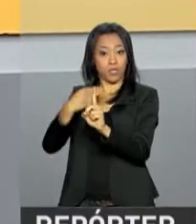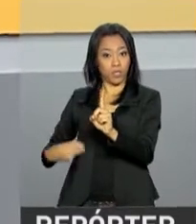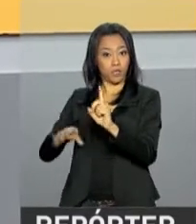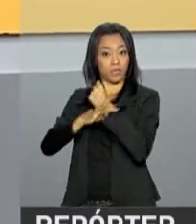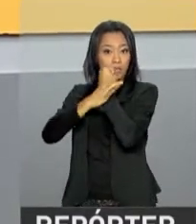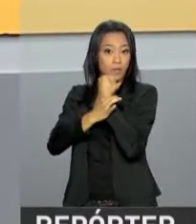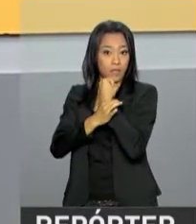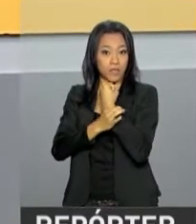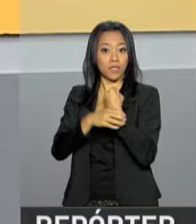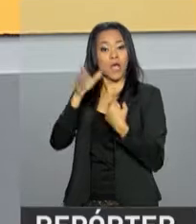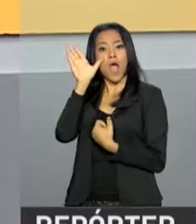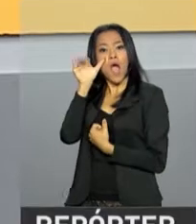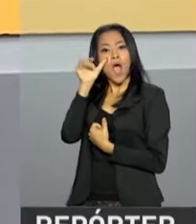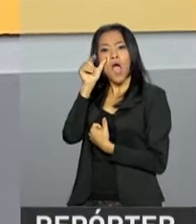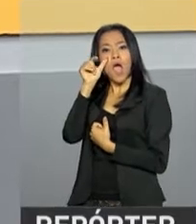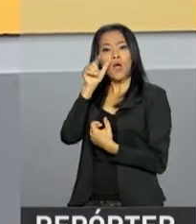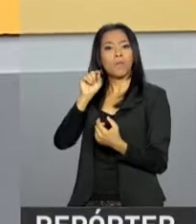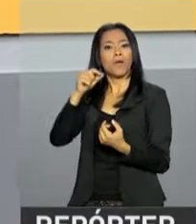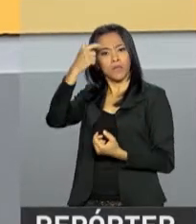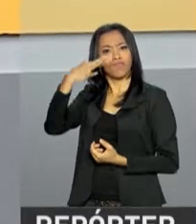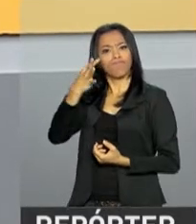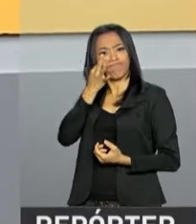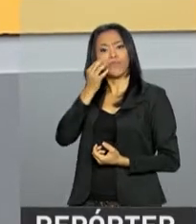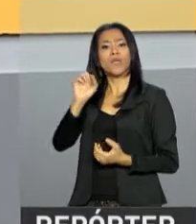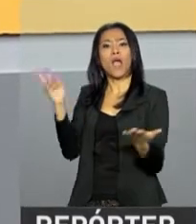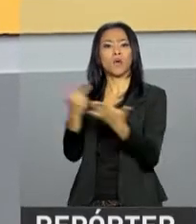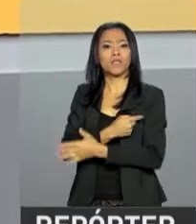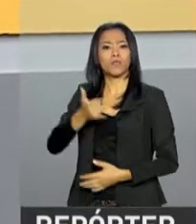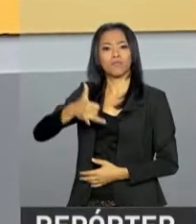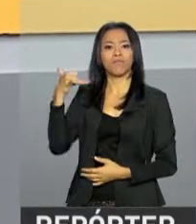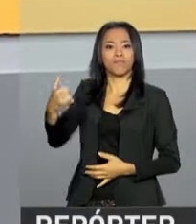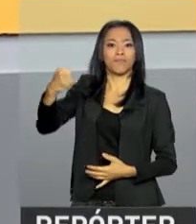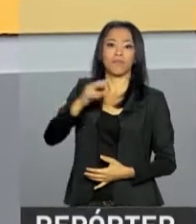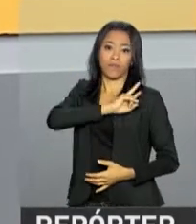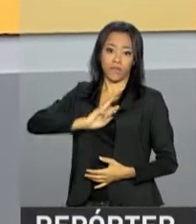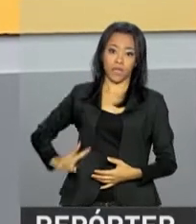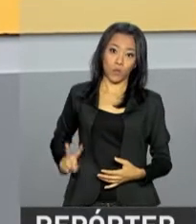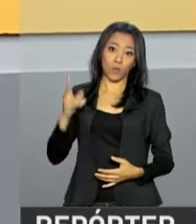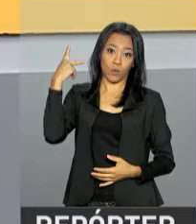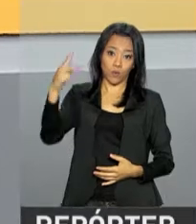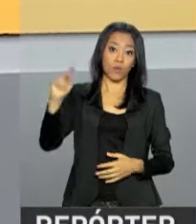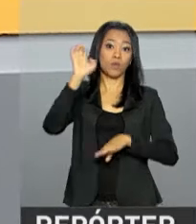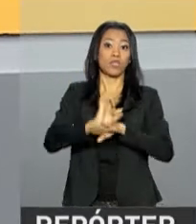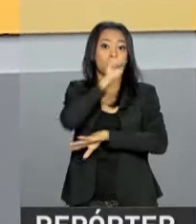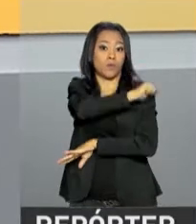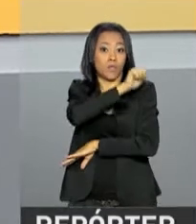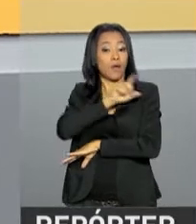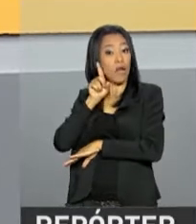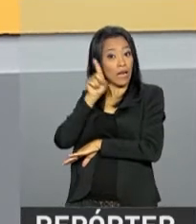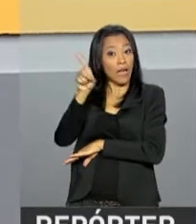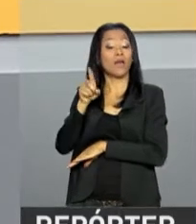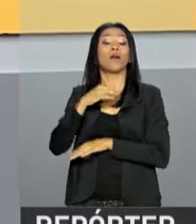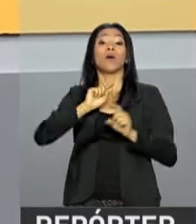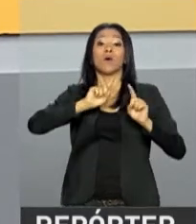jungmann acompanha pessoalmente as investigações sobre o assassinato da vereadora mary l franco no rio de janeiro na capital carioca joão